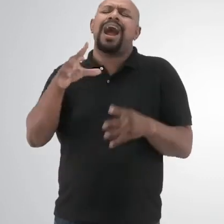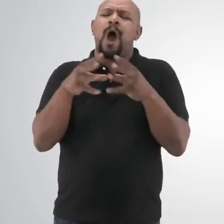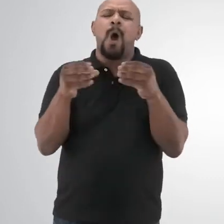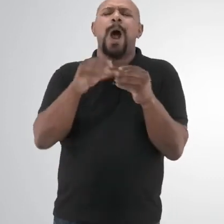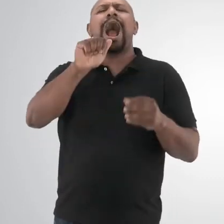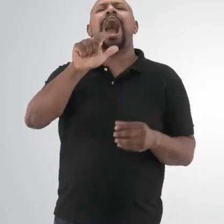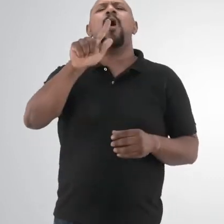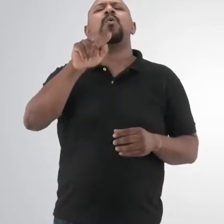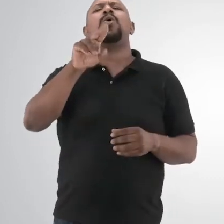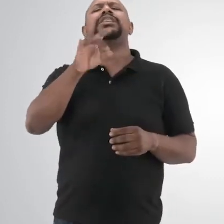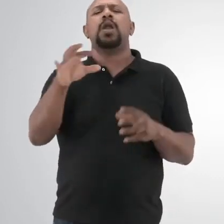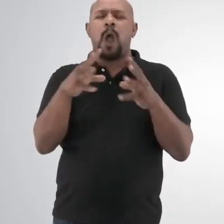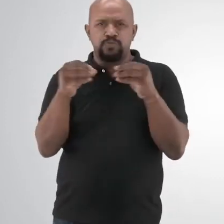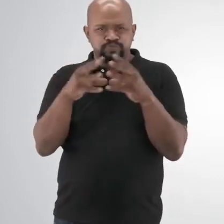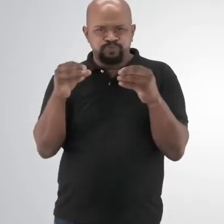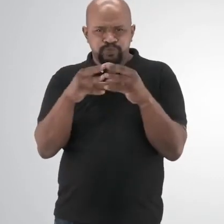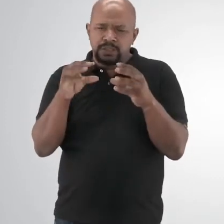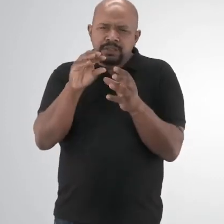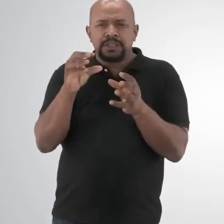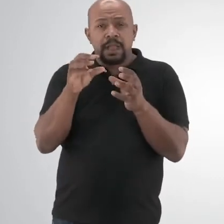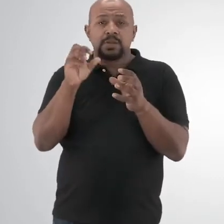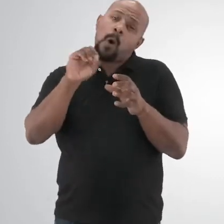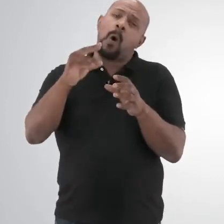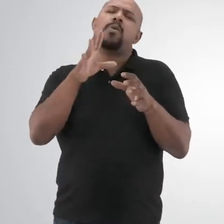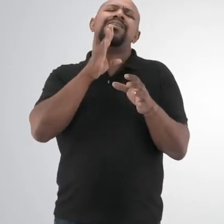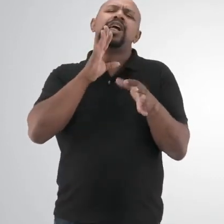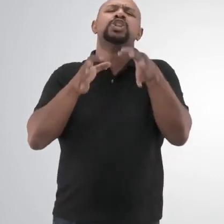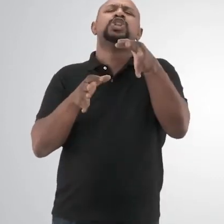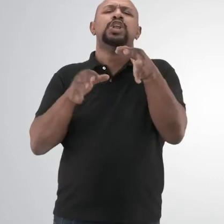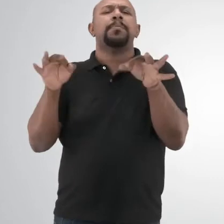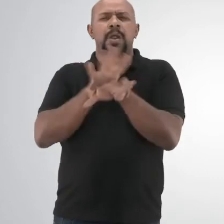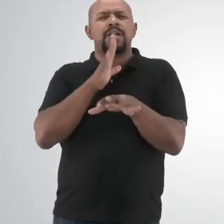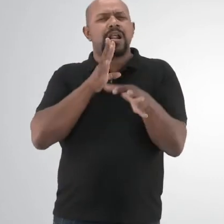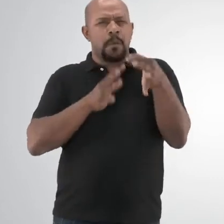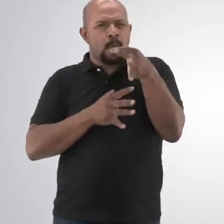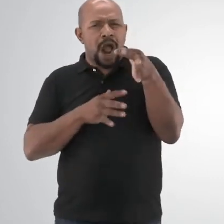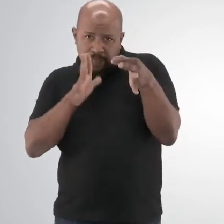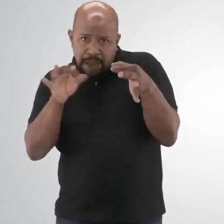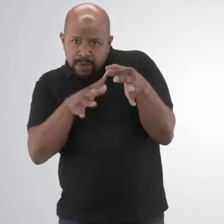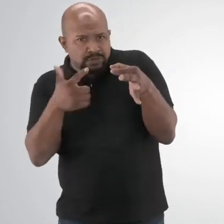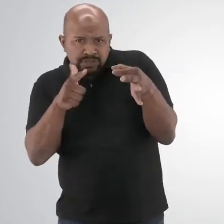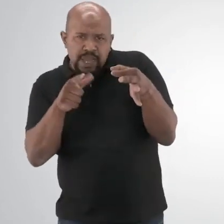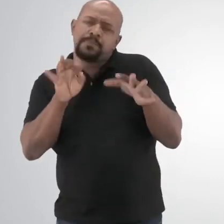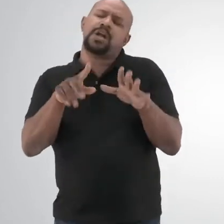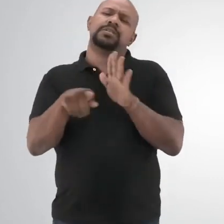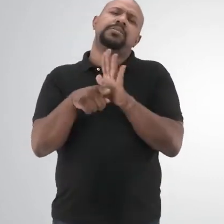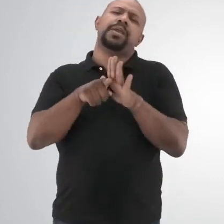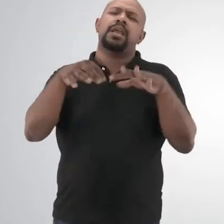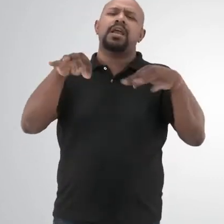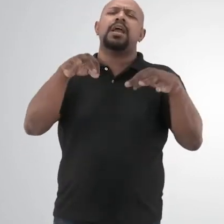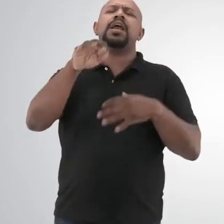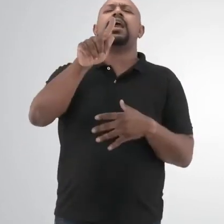tem, que a gente usa para tirar esmalte. Quem já tiver aquele disquinho pronto de algodão, melhor. Se não tiver, ou uma